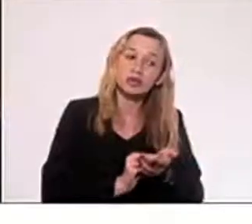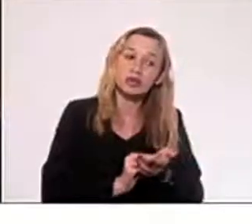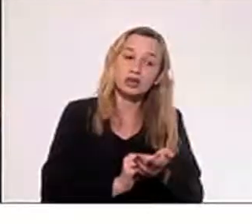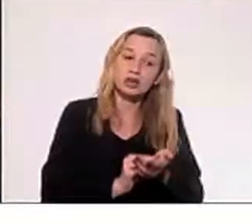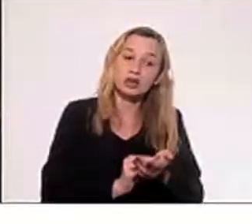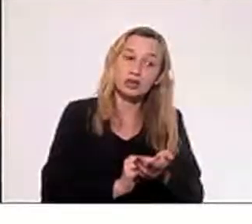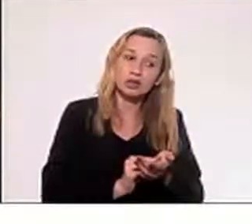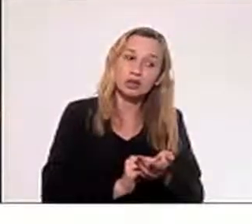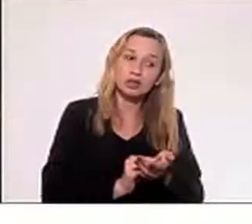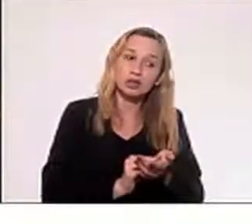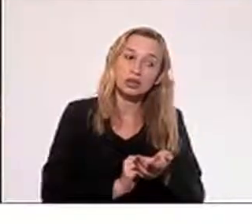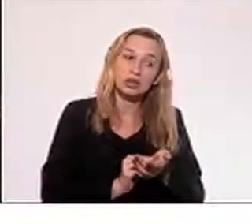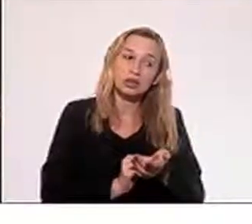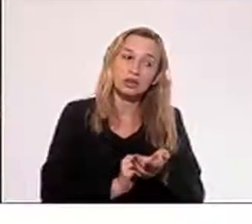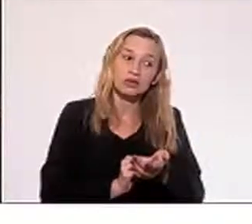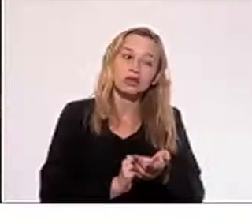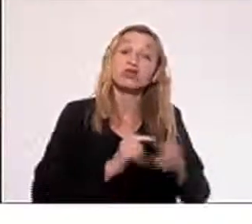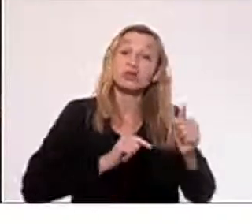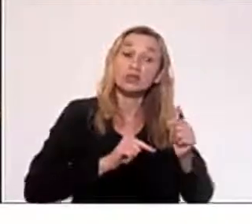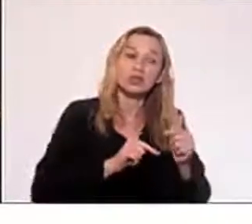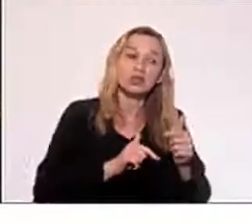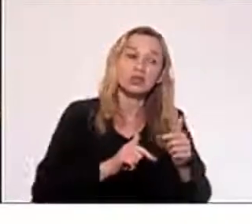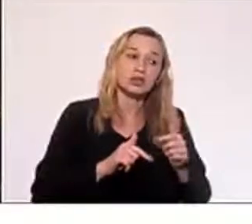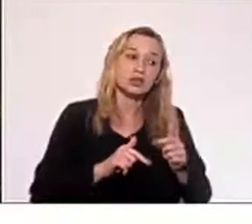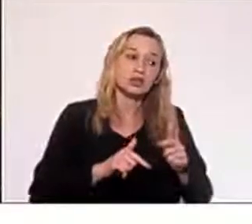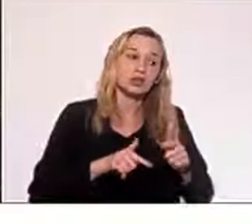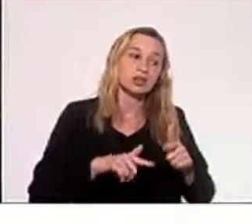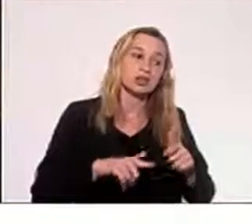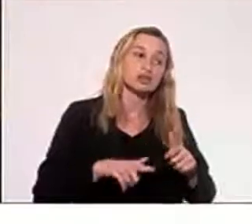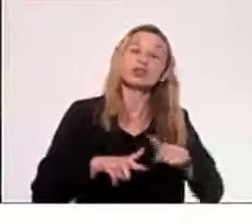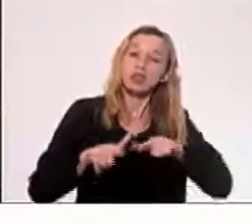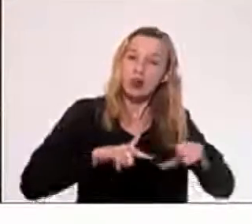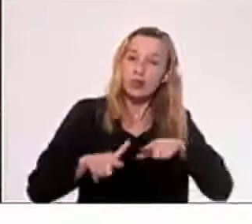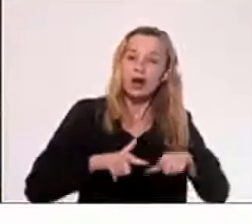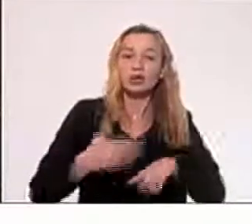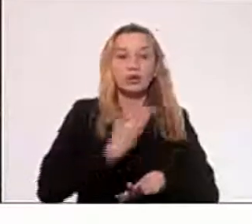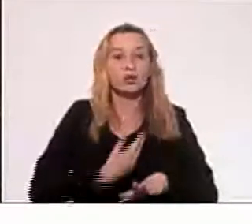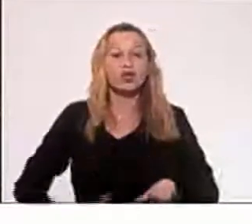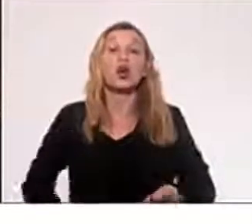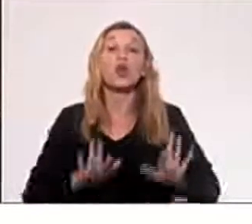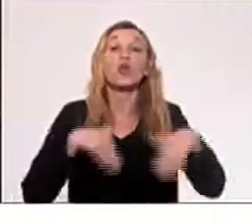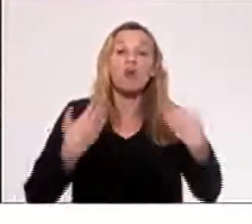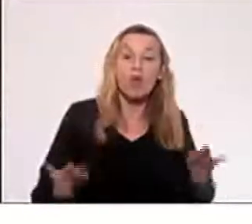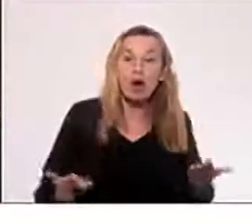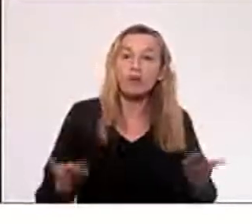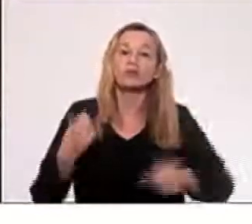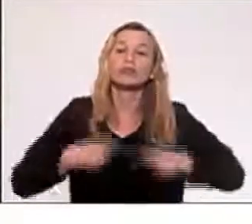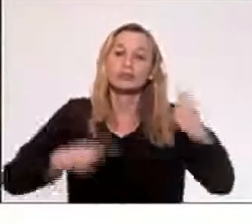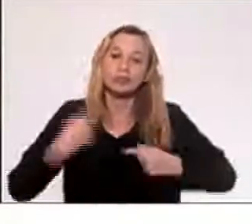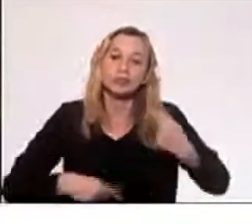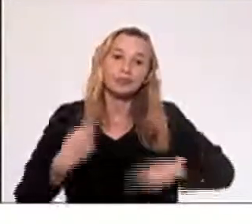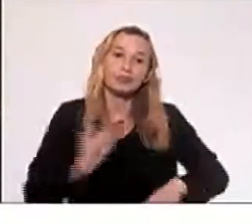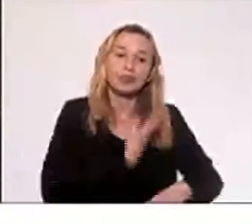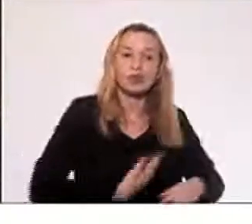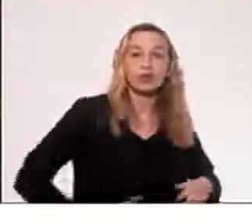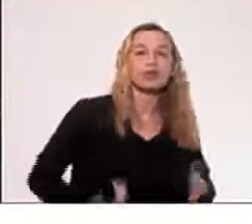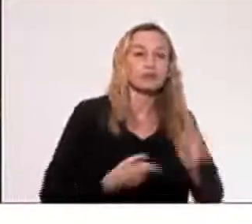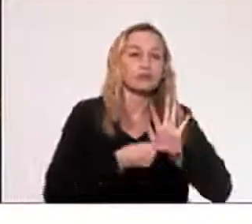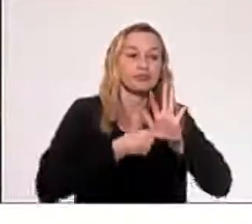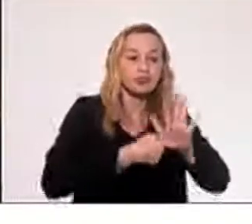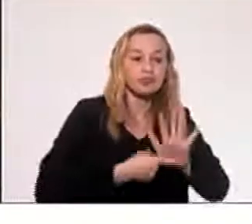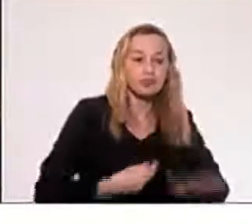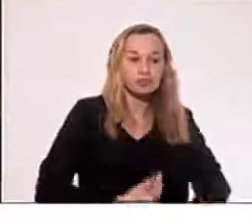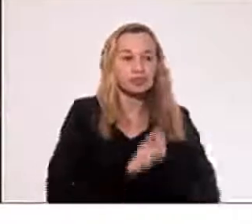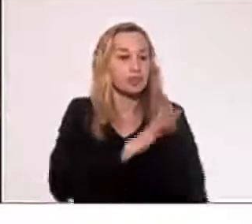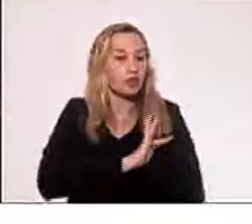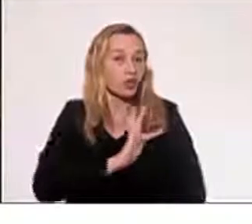vida desses policiais. Então eu pergunto, volto a indagar, qual é a política pública para assegurar a vida dos